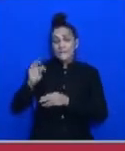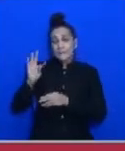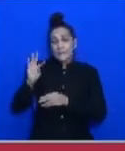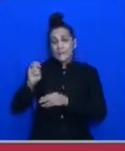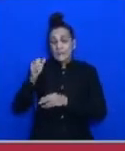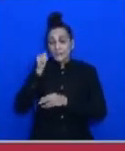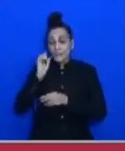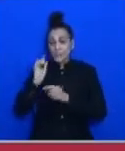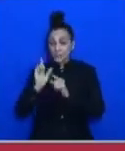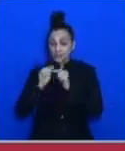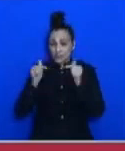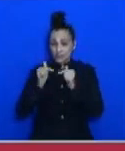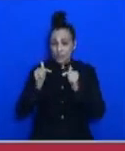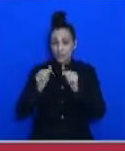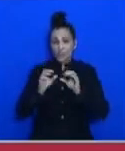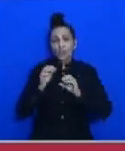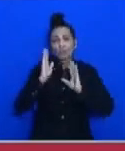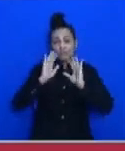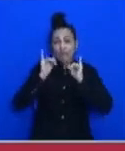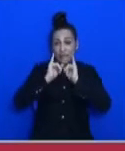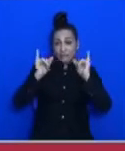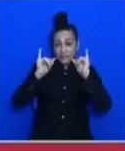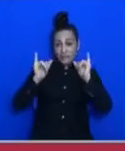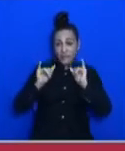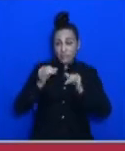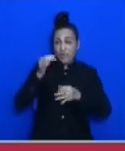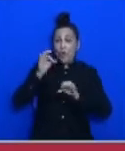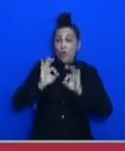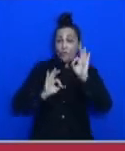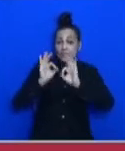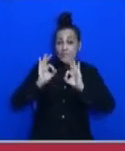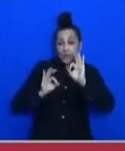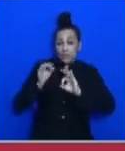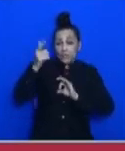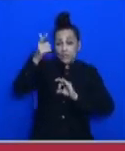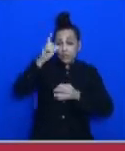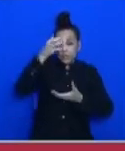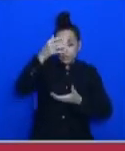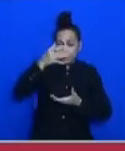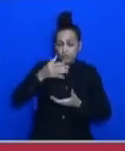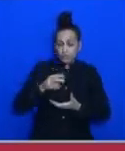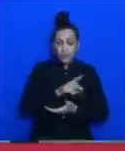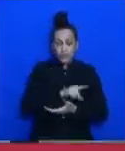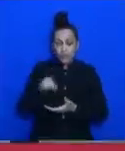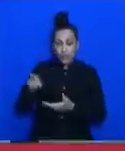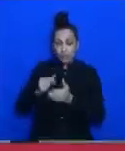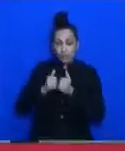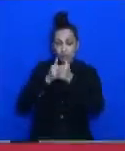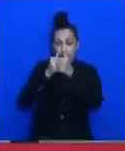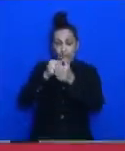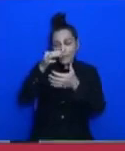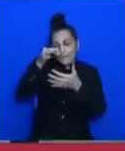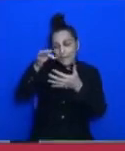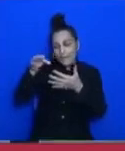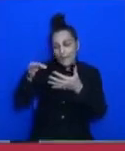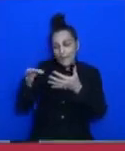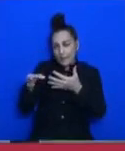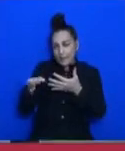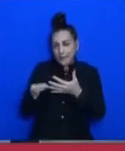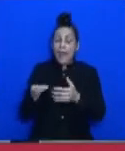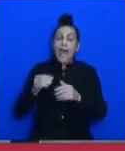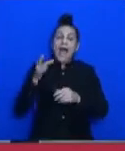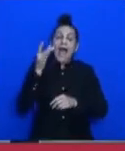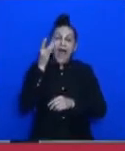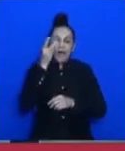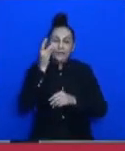reabastecido para a realização do segundo sorteio da dupla cena. Você segue acompanhando cada detalhe ao